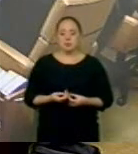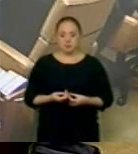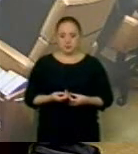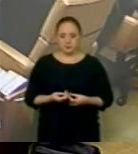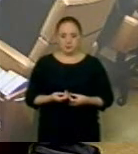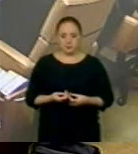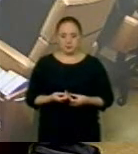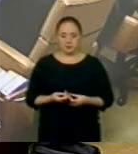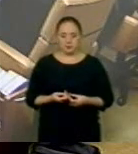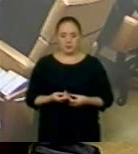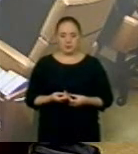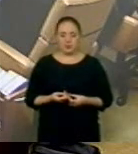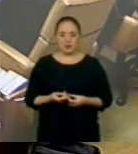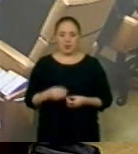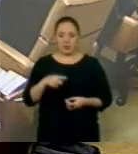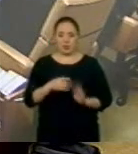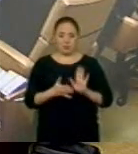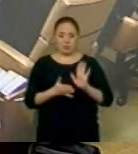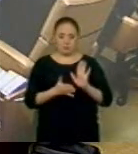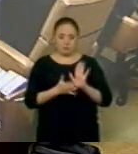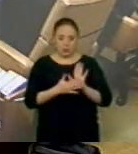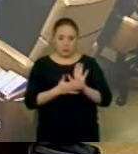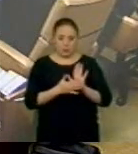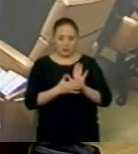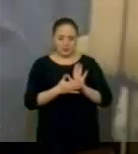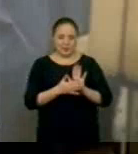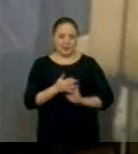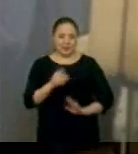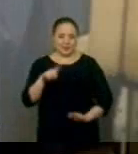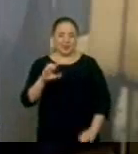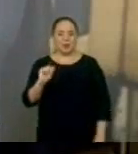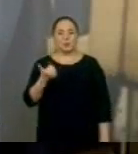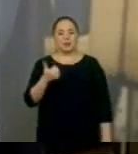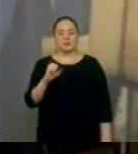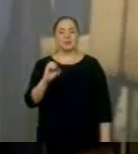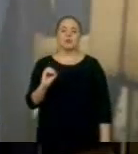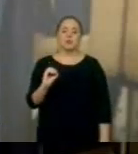esta forma, como se trata de uma ação de